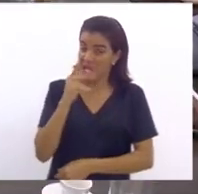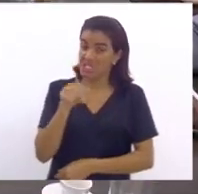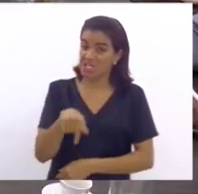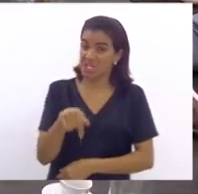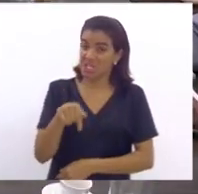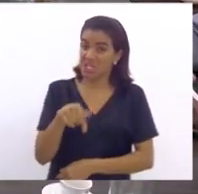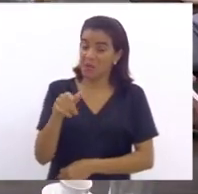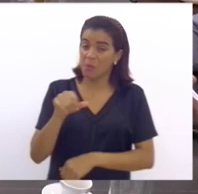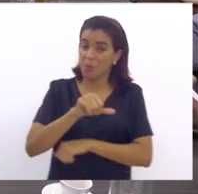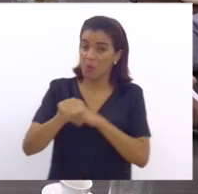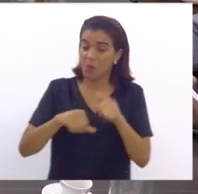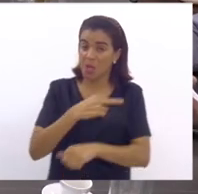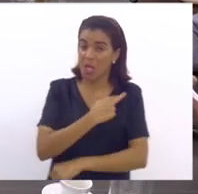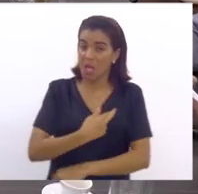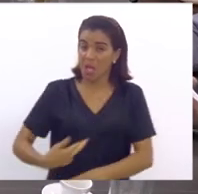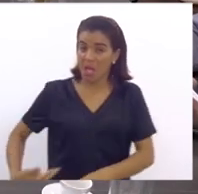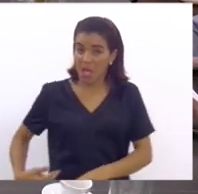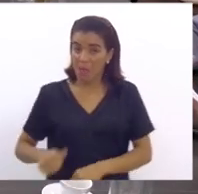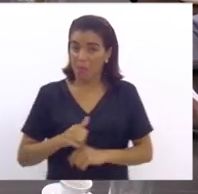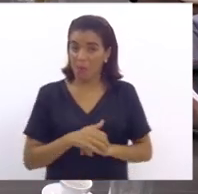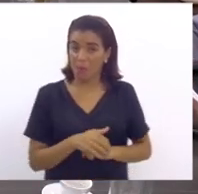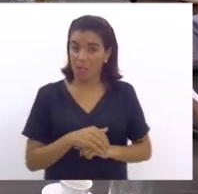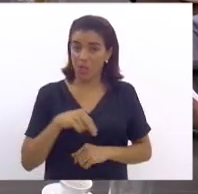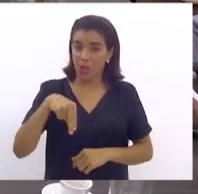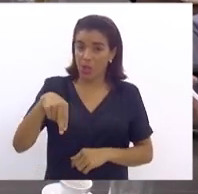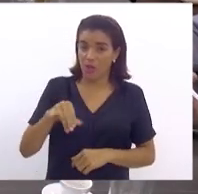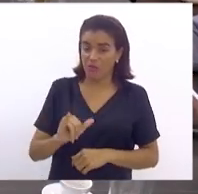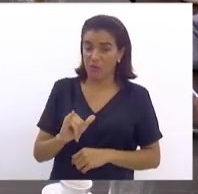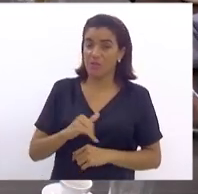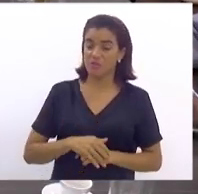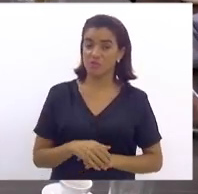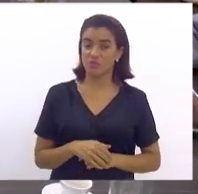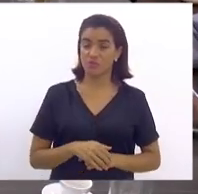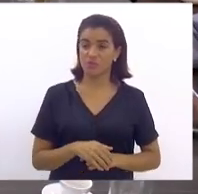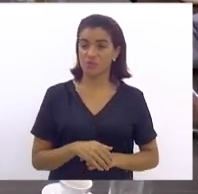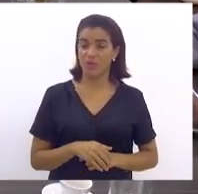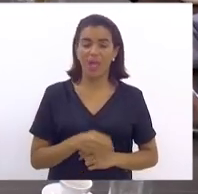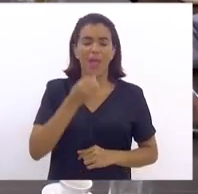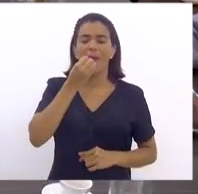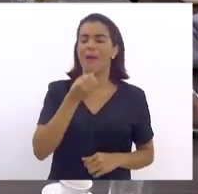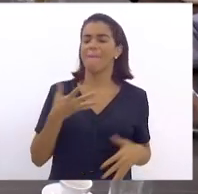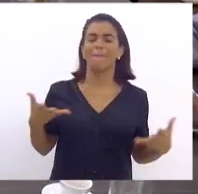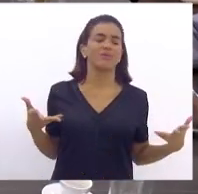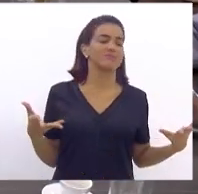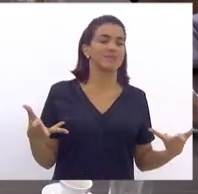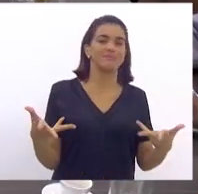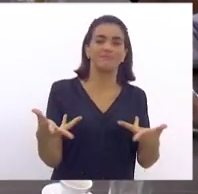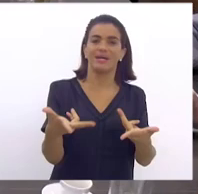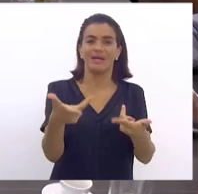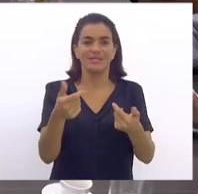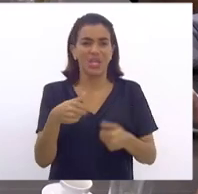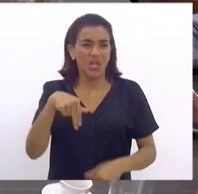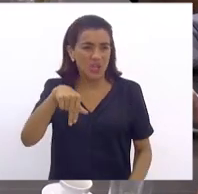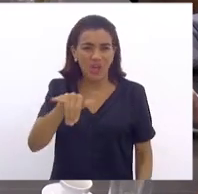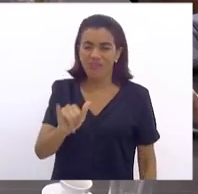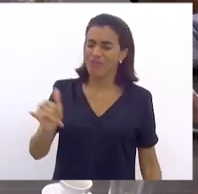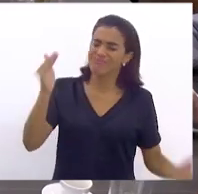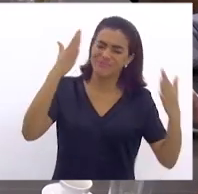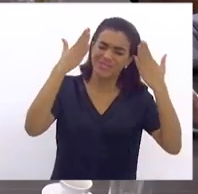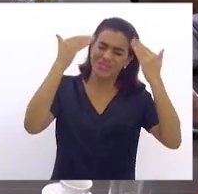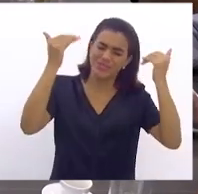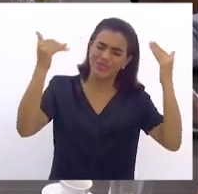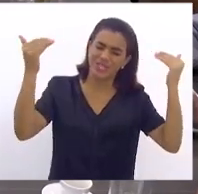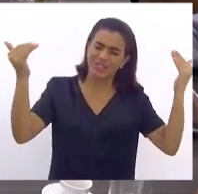Deputado Filipim, deputado Carlinhos BNH. Nova Iguaçu manda, mano. Nova Iguaçu é bom demais. Nova Iguaçu é só